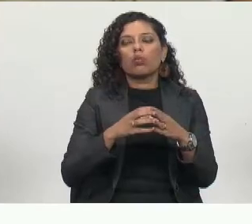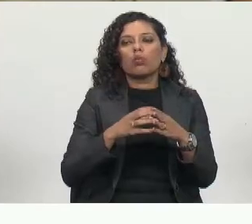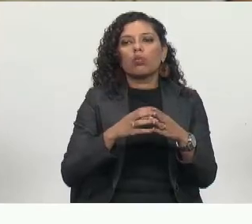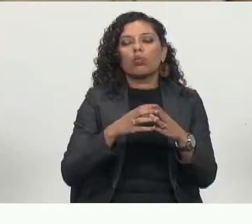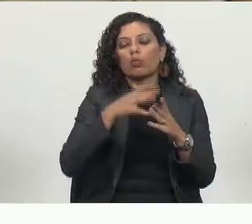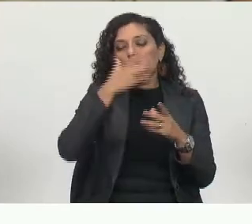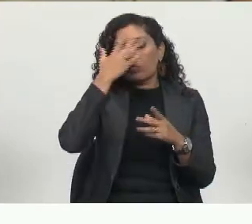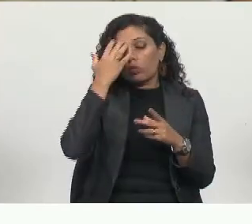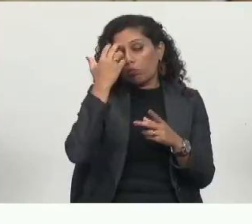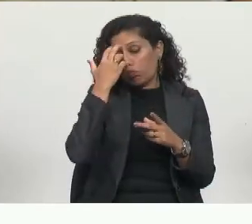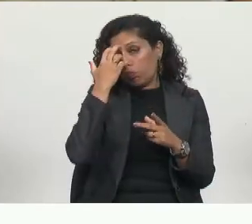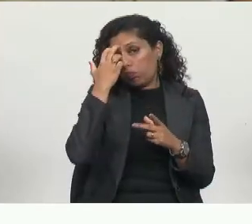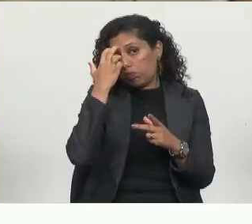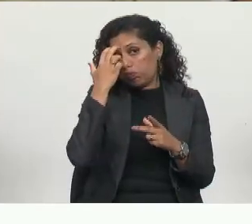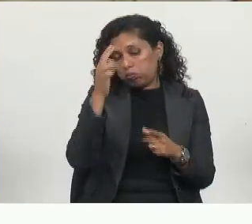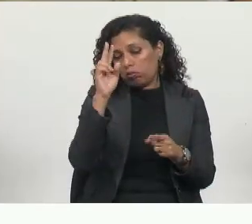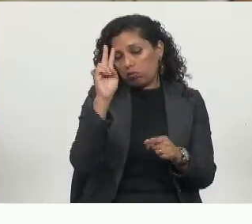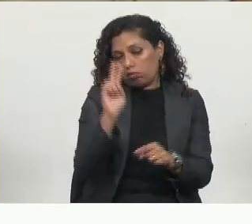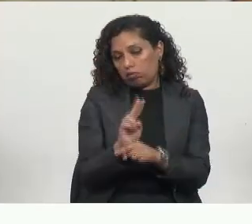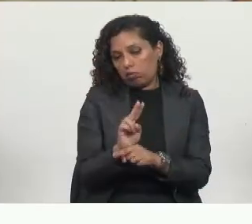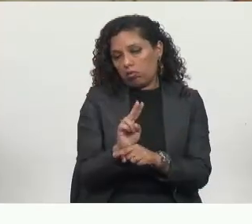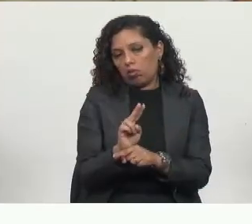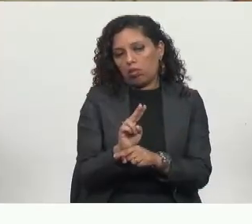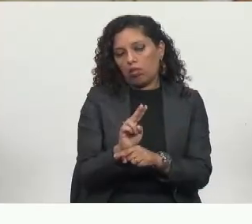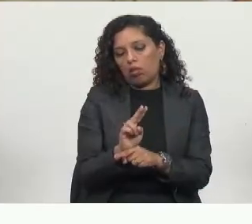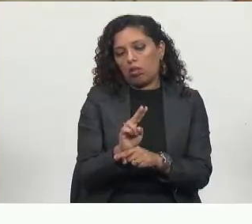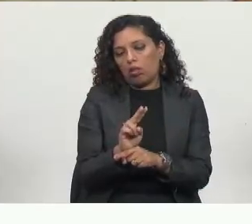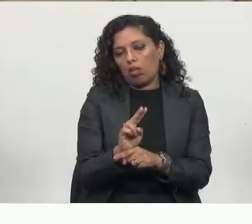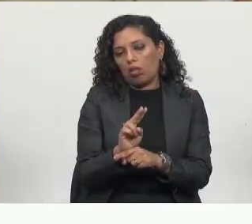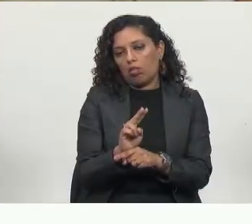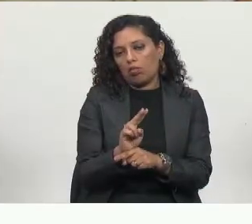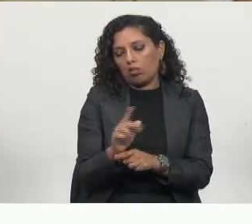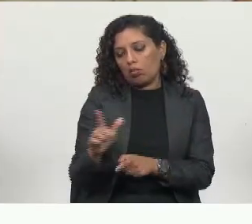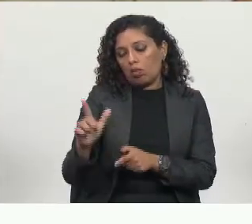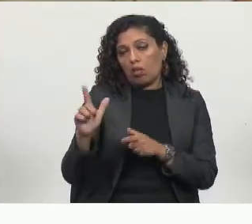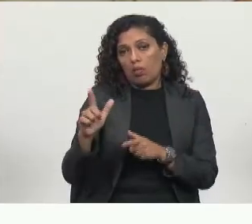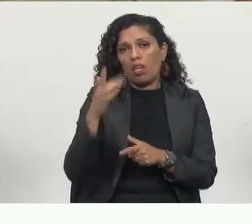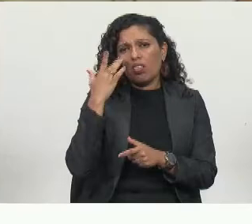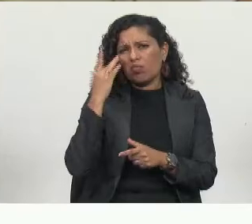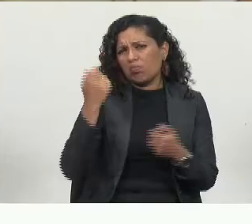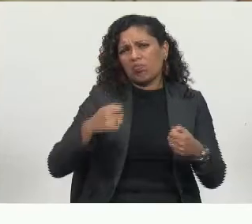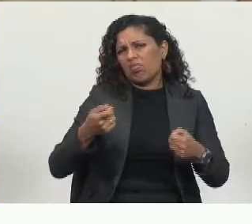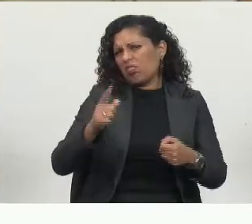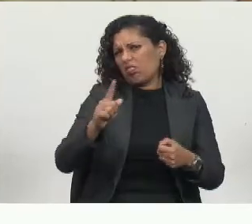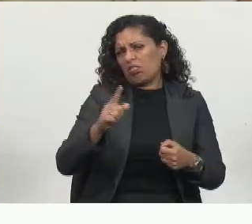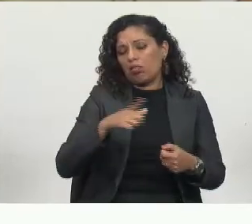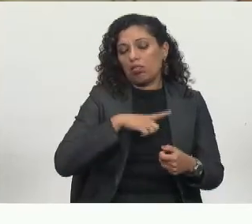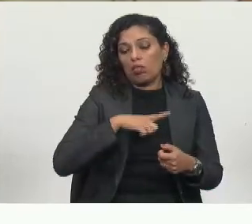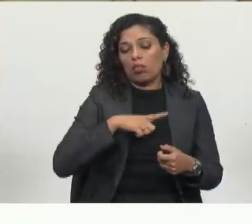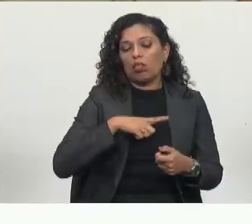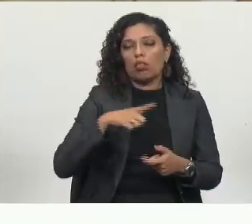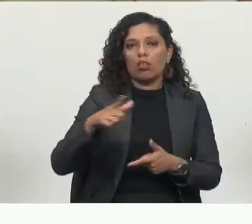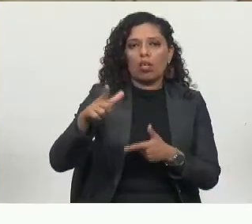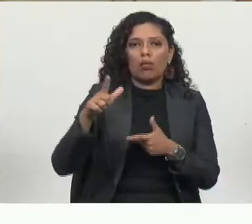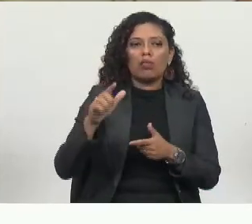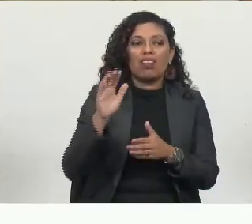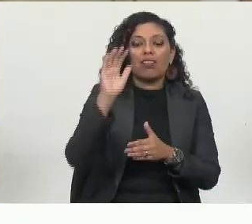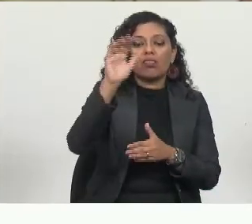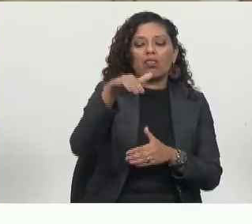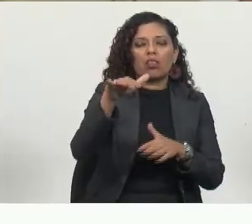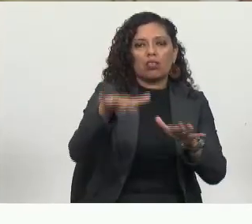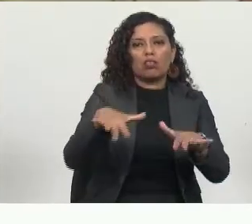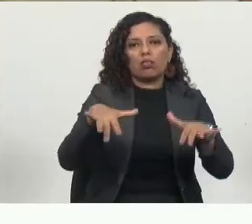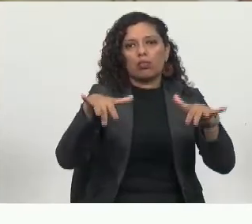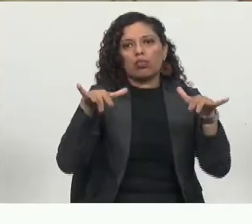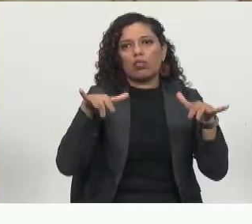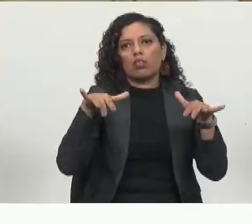pessoas experientes armados, eu também acho que não tem necessidade nenhuma de ter o armamento dentro do plenário. Os deputados, até